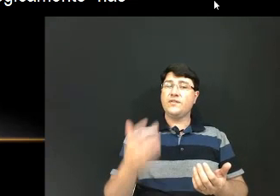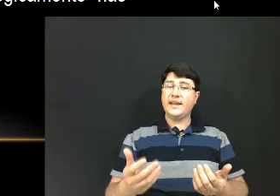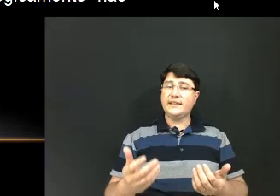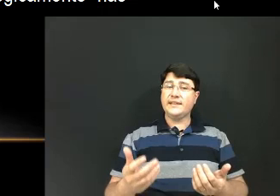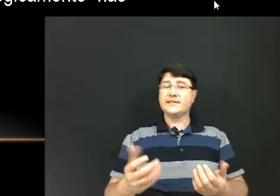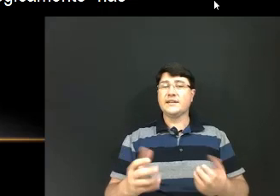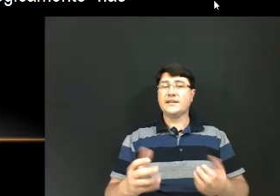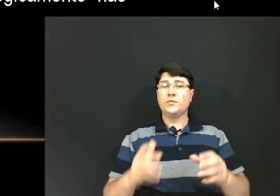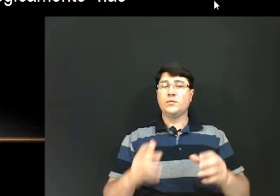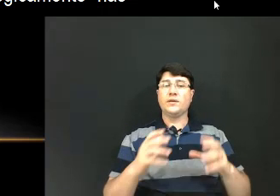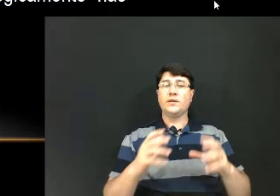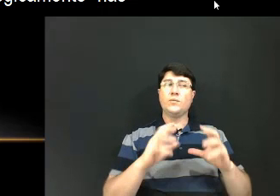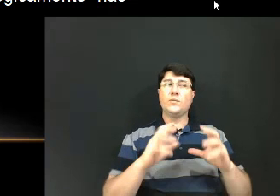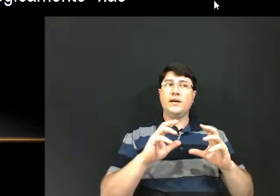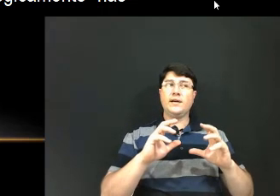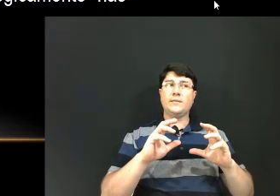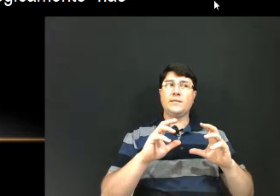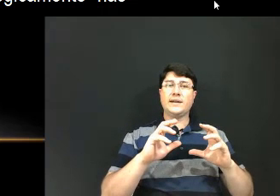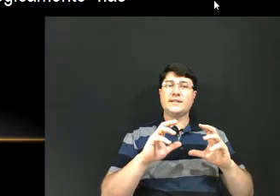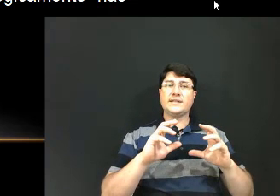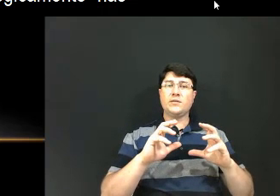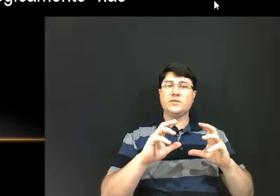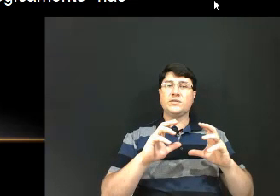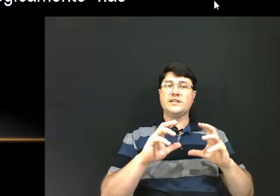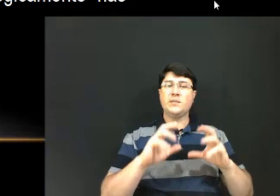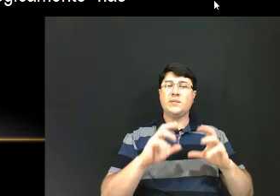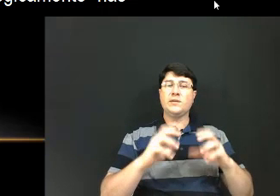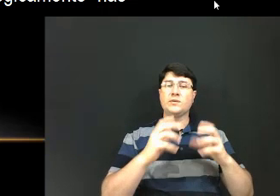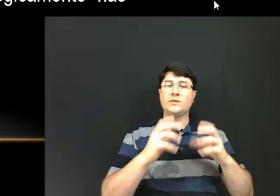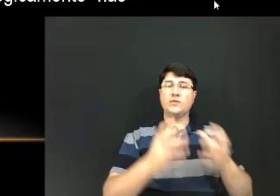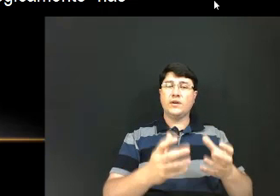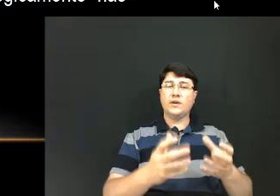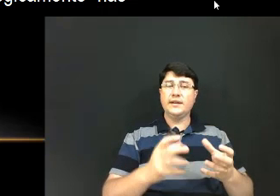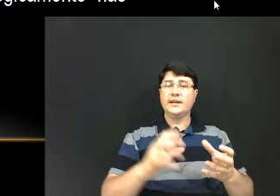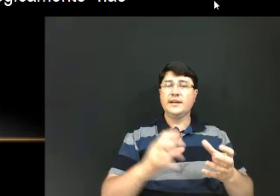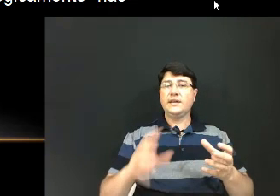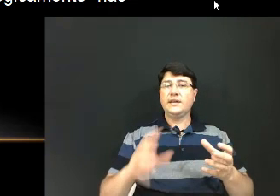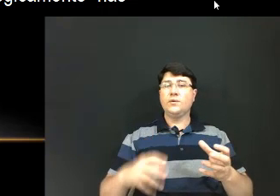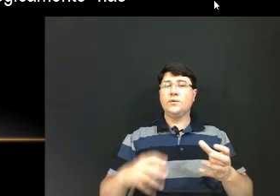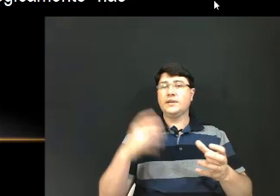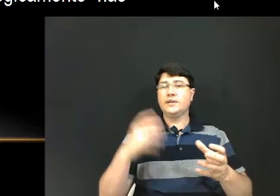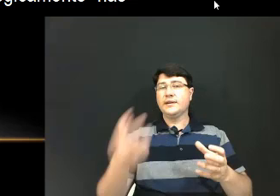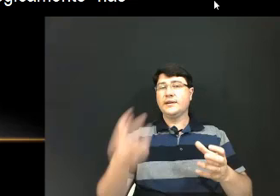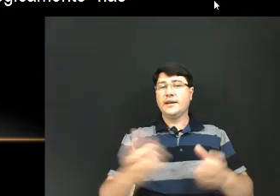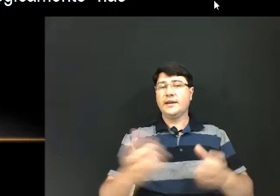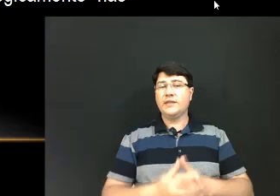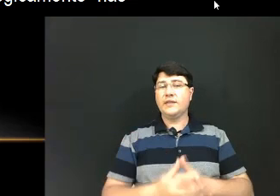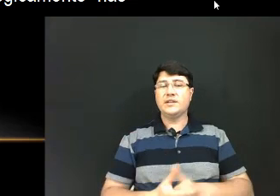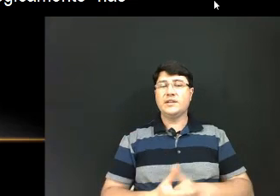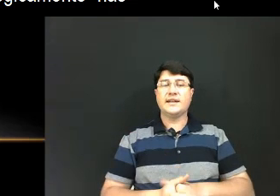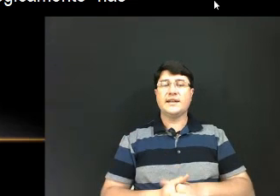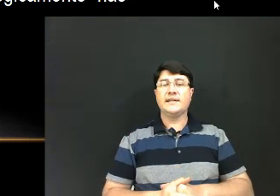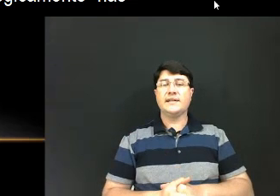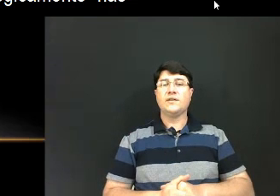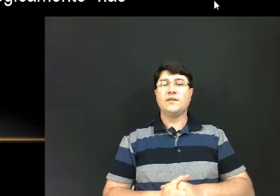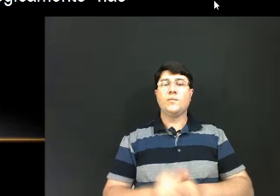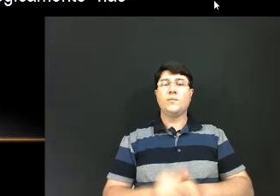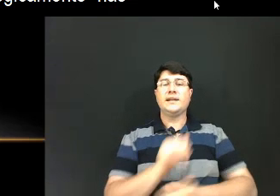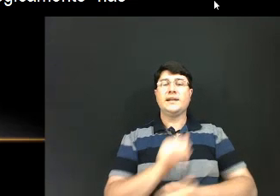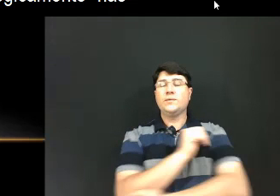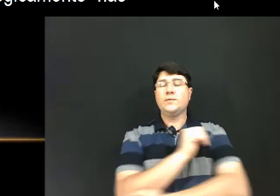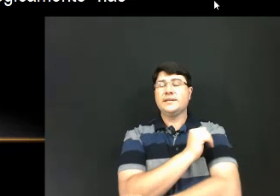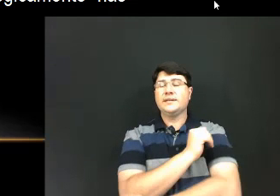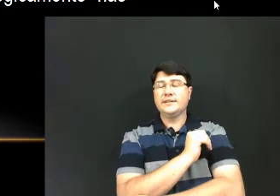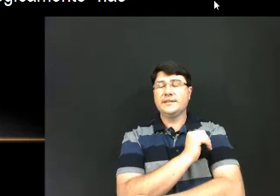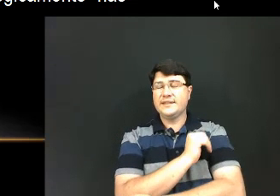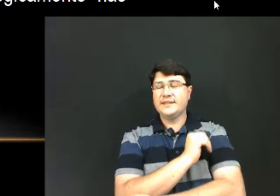são diferentes, porque uma questão é utilizar uma língua sonora e outra é utilizar